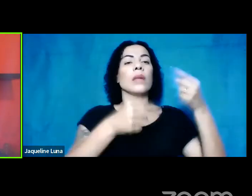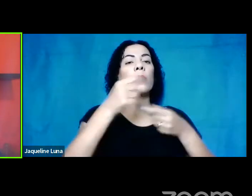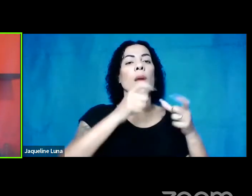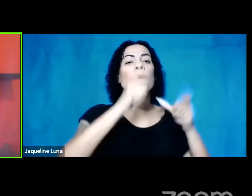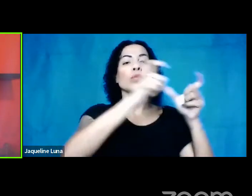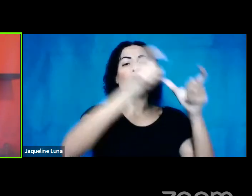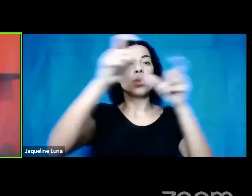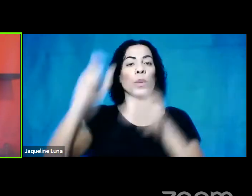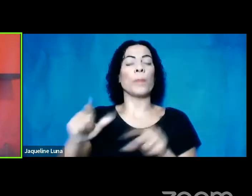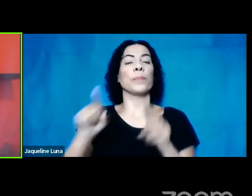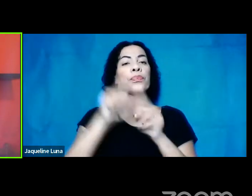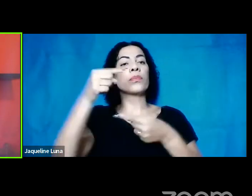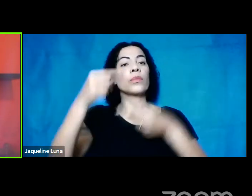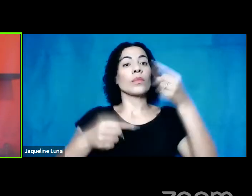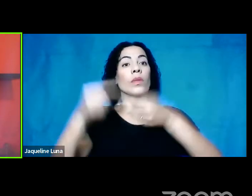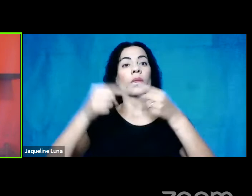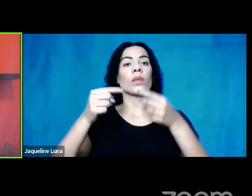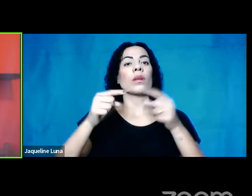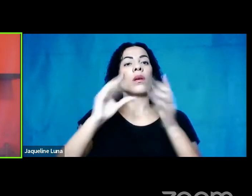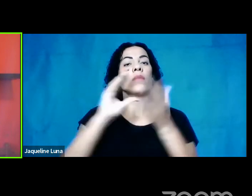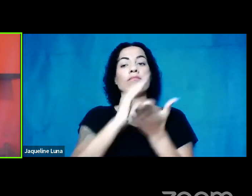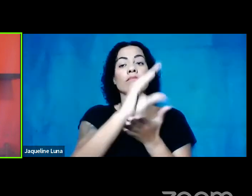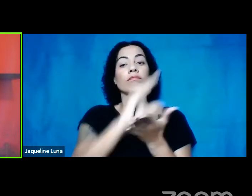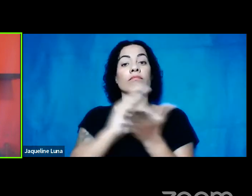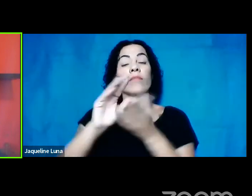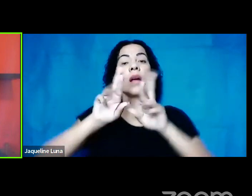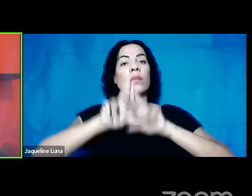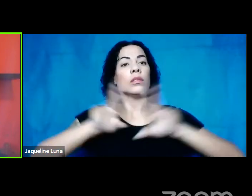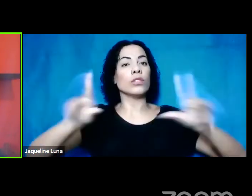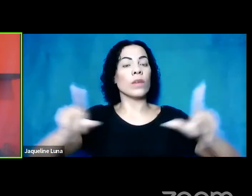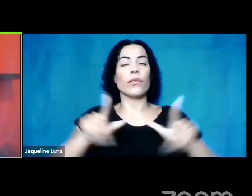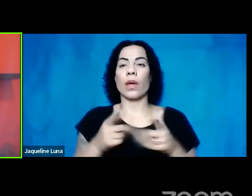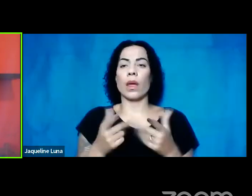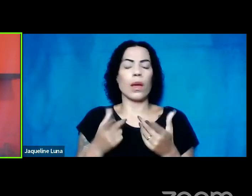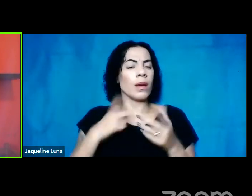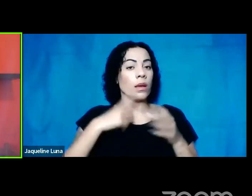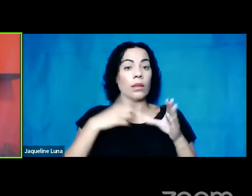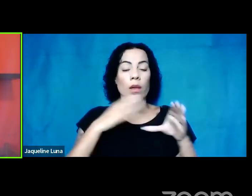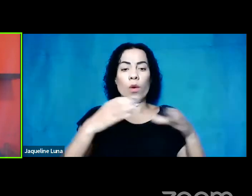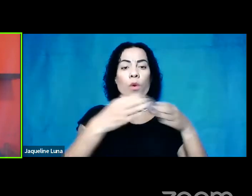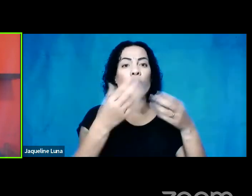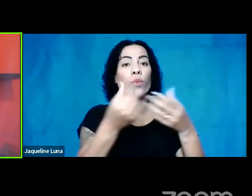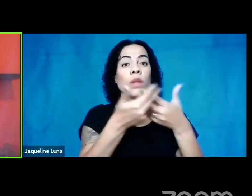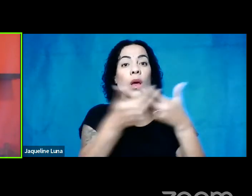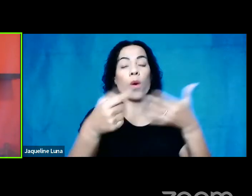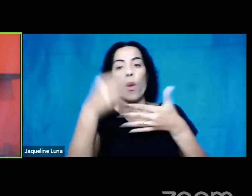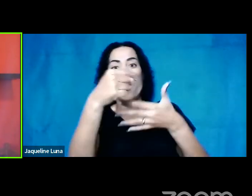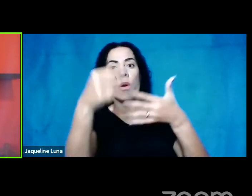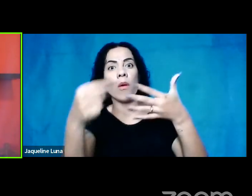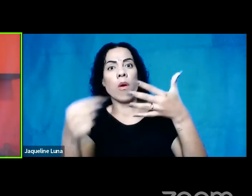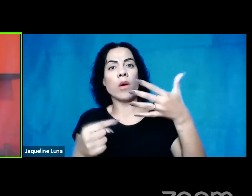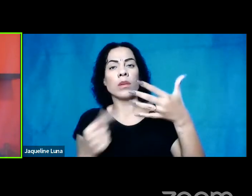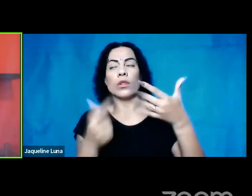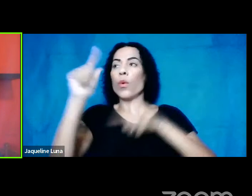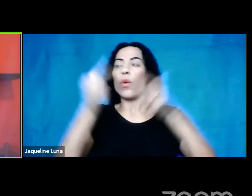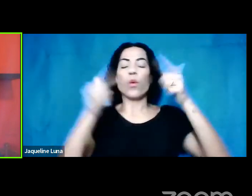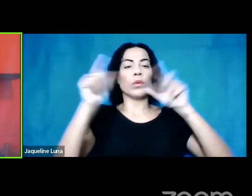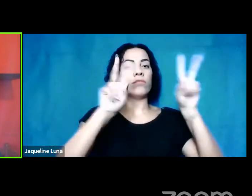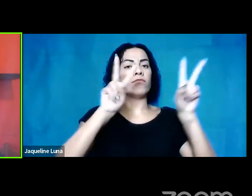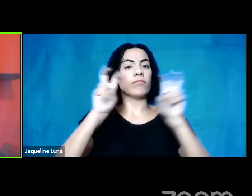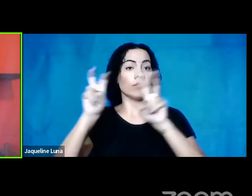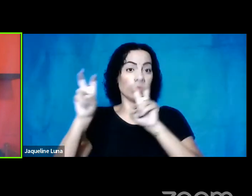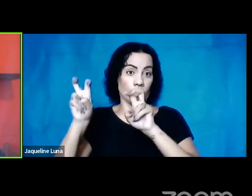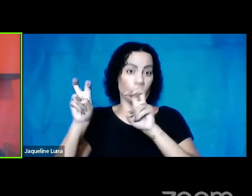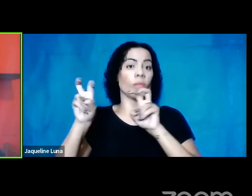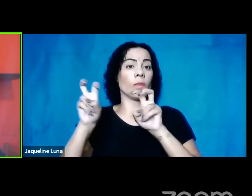sobre a desigualdade tributária dos entes federados brasileiros, enfim, um conjunto de elementos, um conjunto de outros temas que